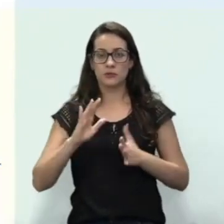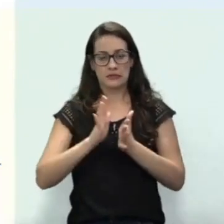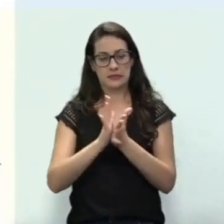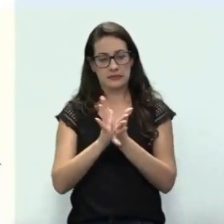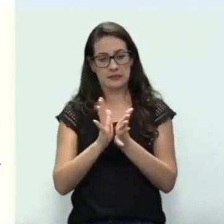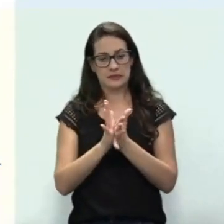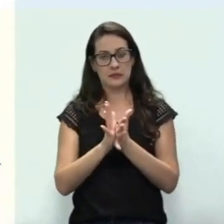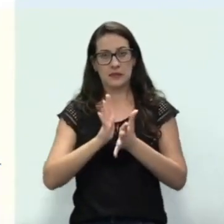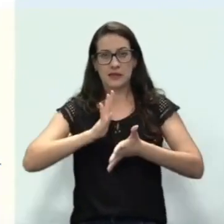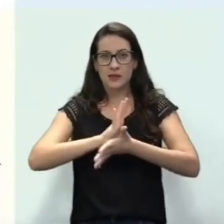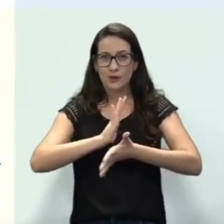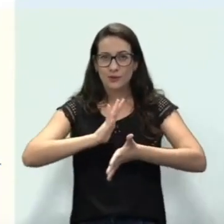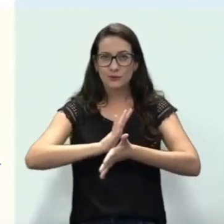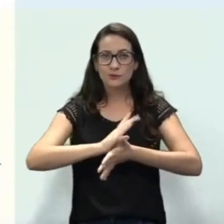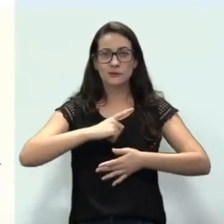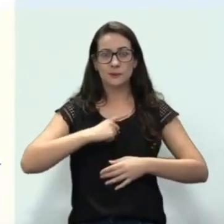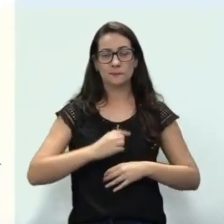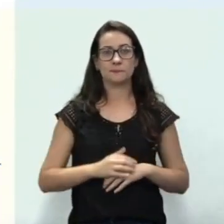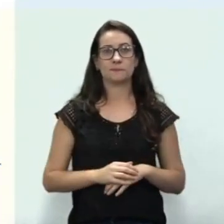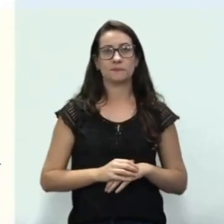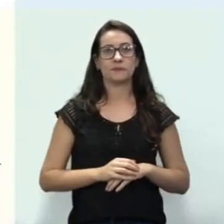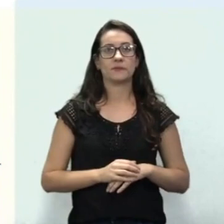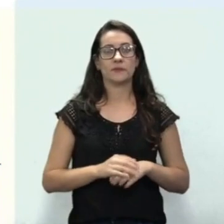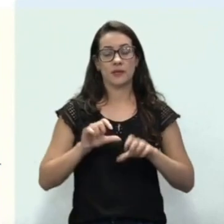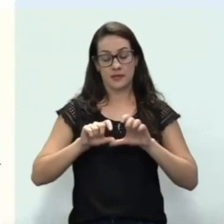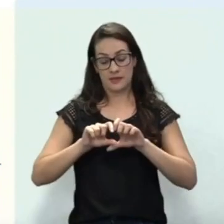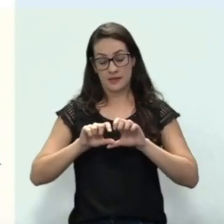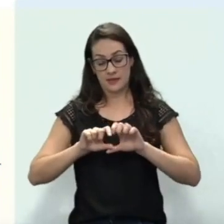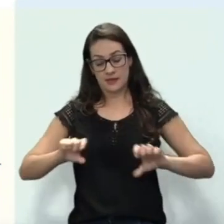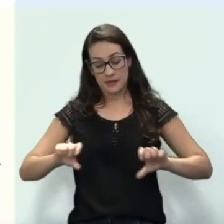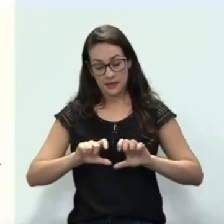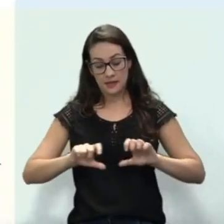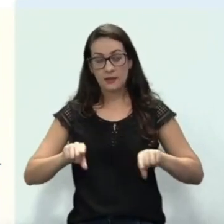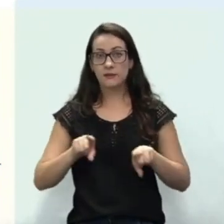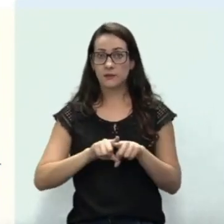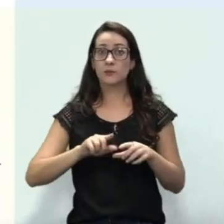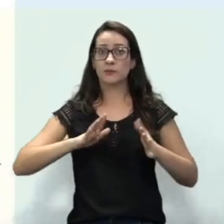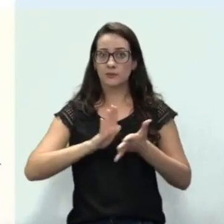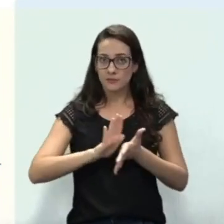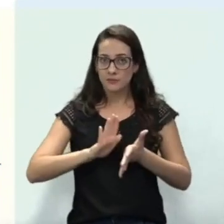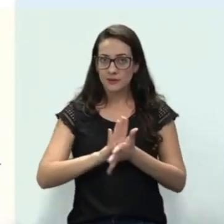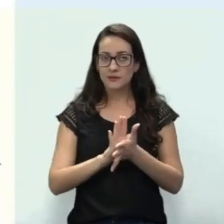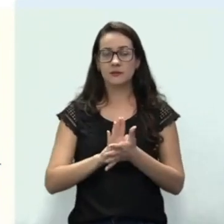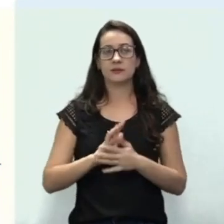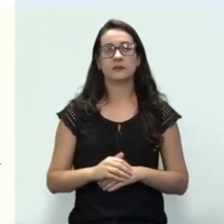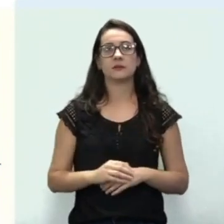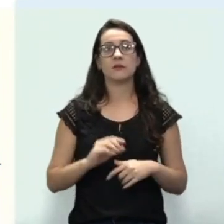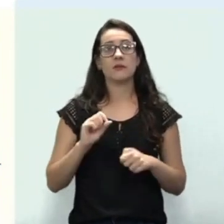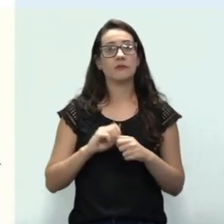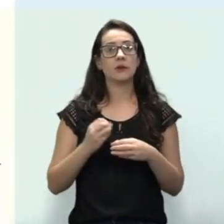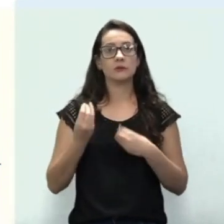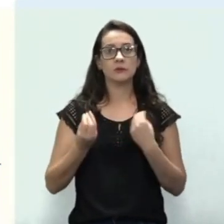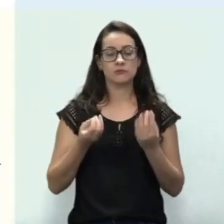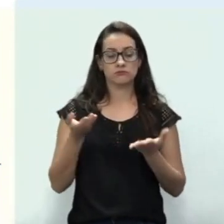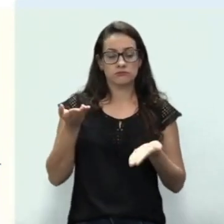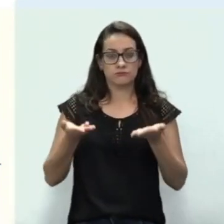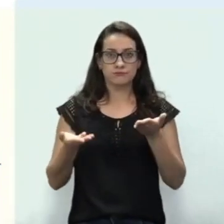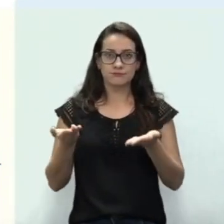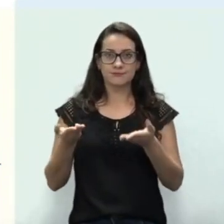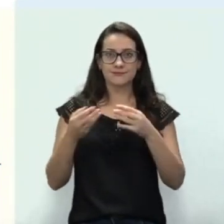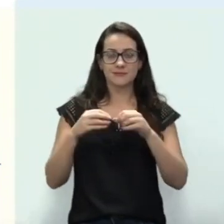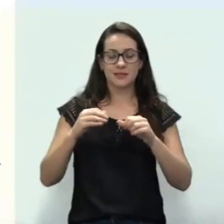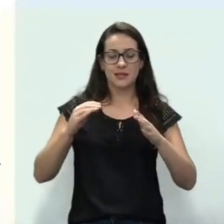armadura longitudinal do banzo inferior, também está tracionada. Então, a gente faz o equilíbrio